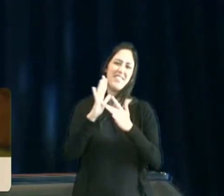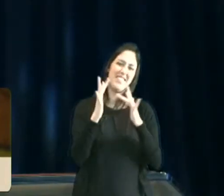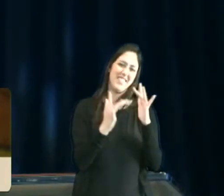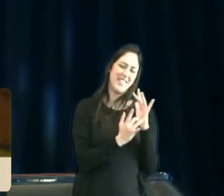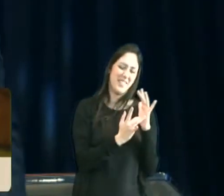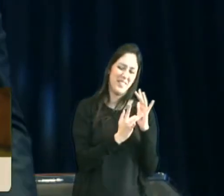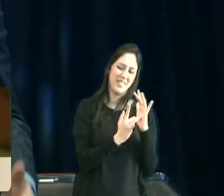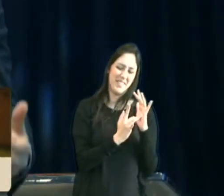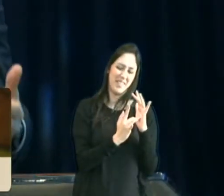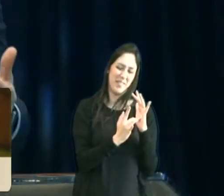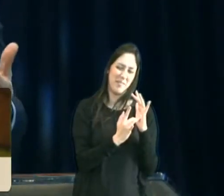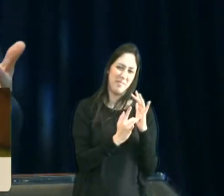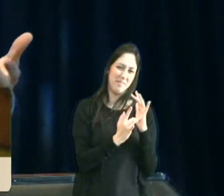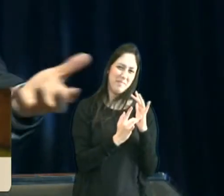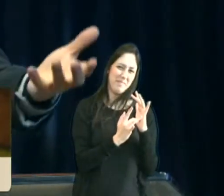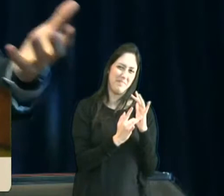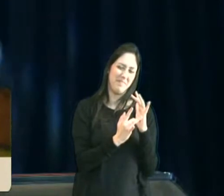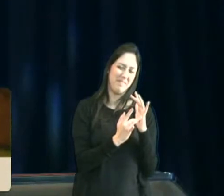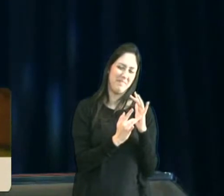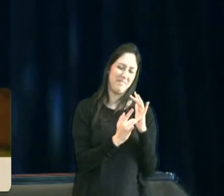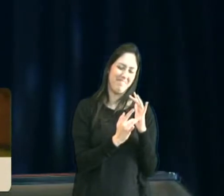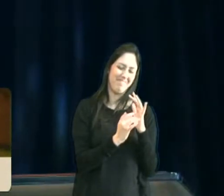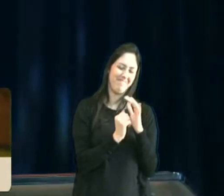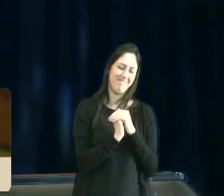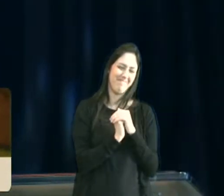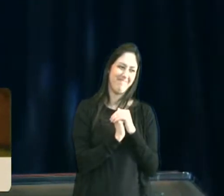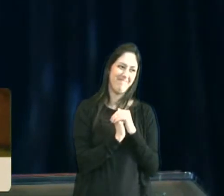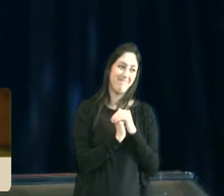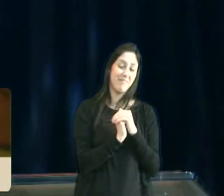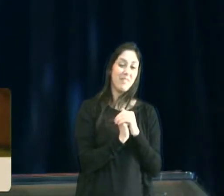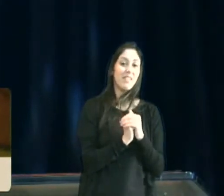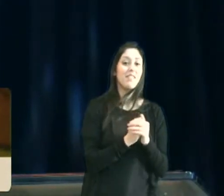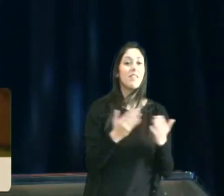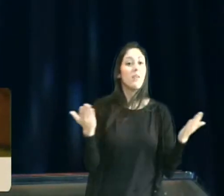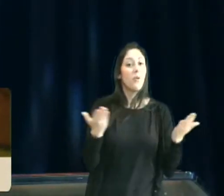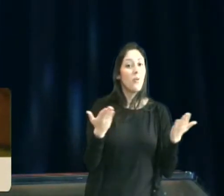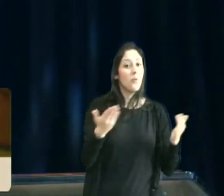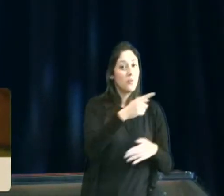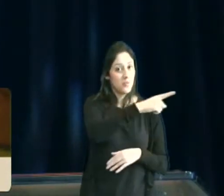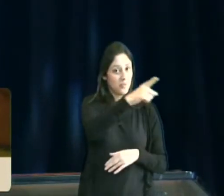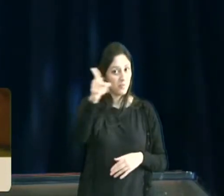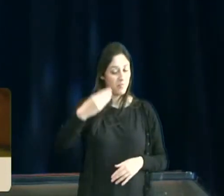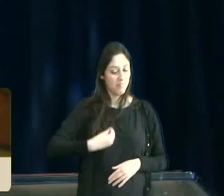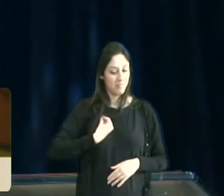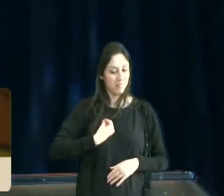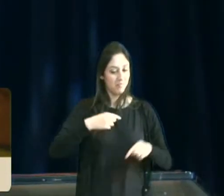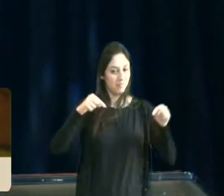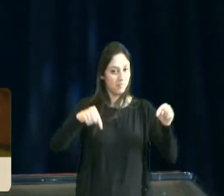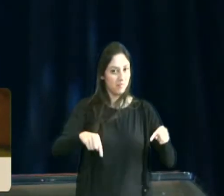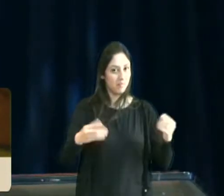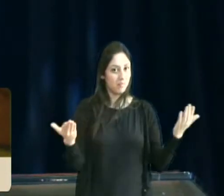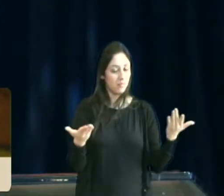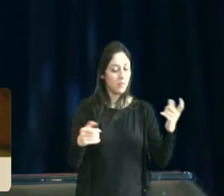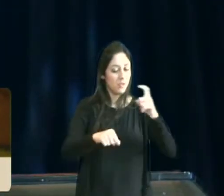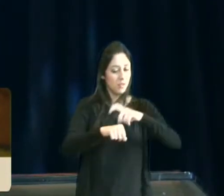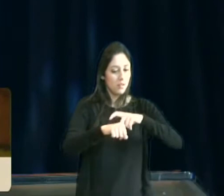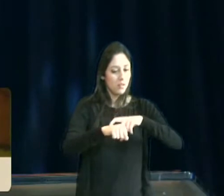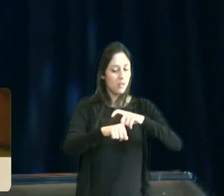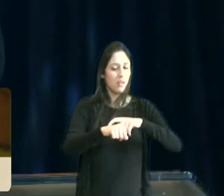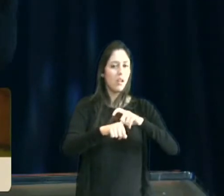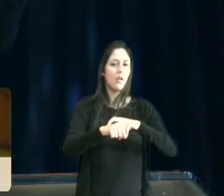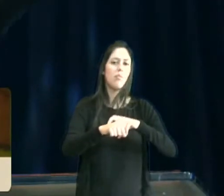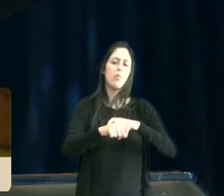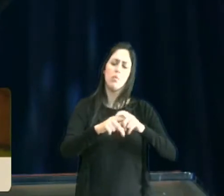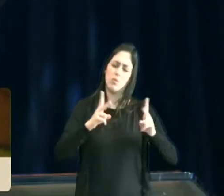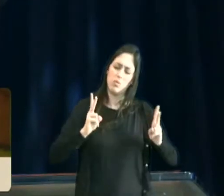Jesus. Se você veio aqui, você está num tempo de volta, de recomeço, de retorno.